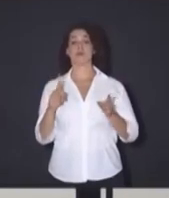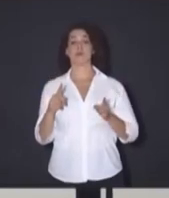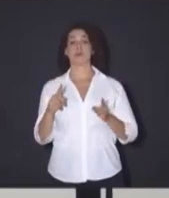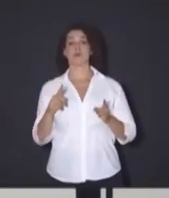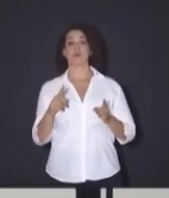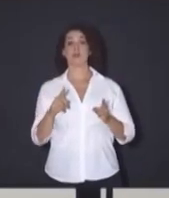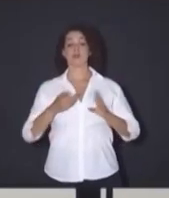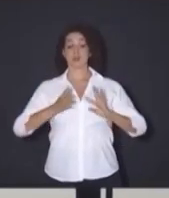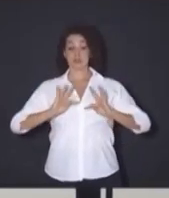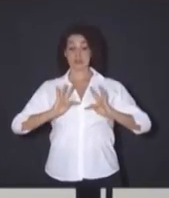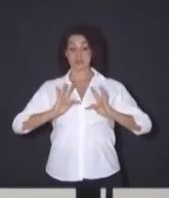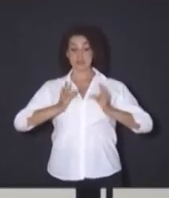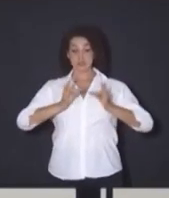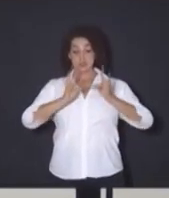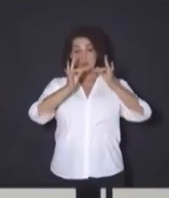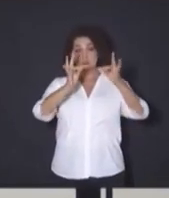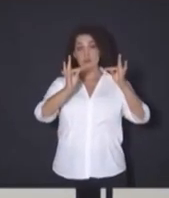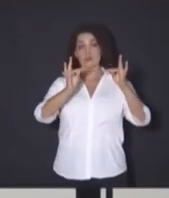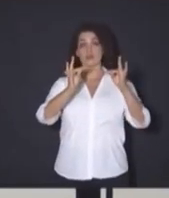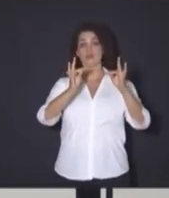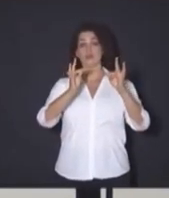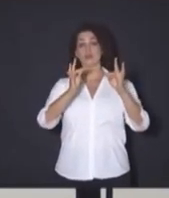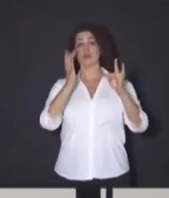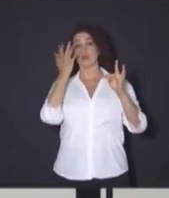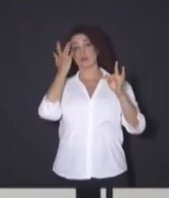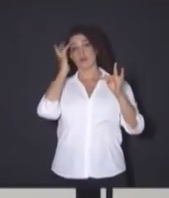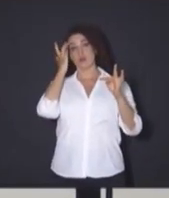às tecnologias, eu acho que a gente